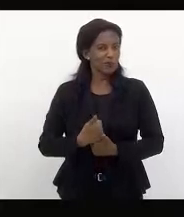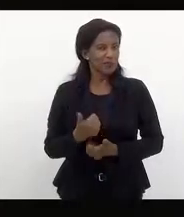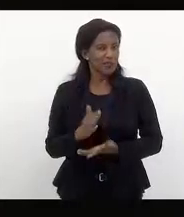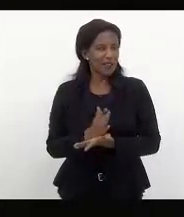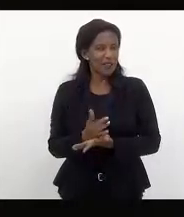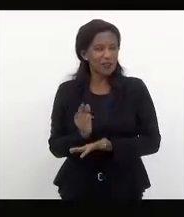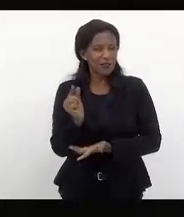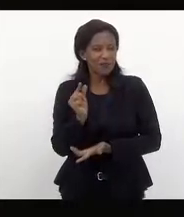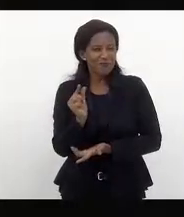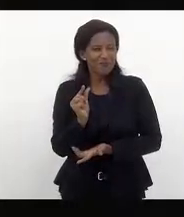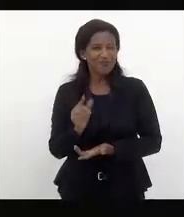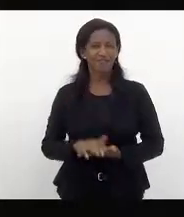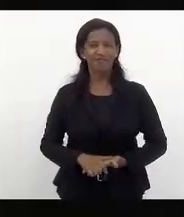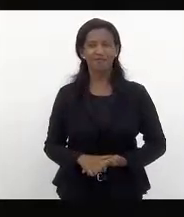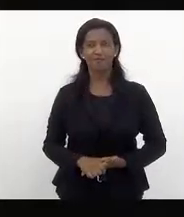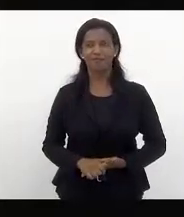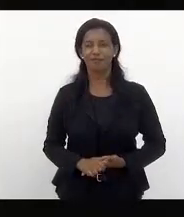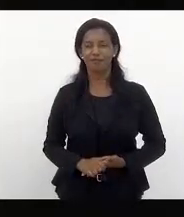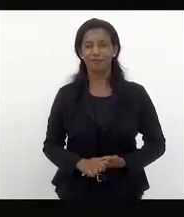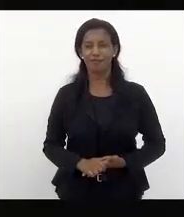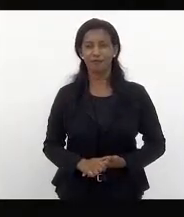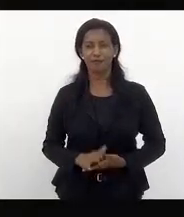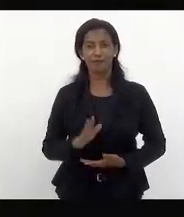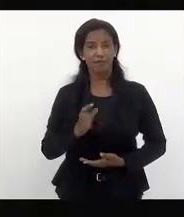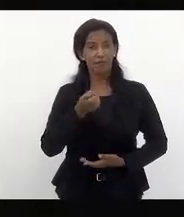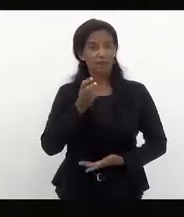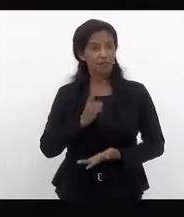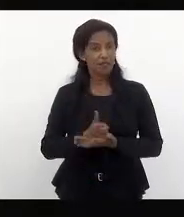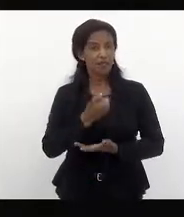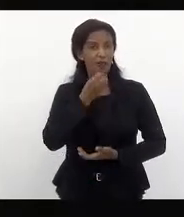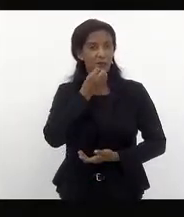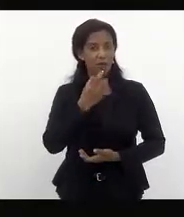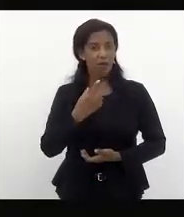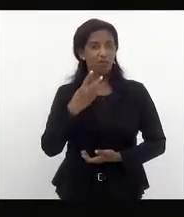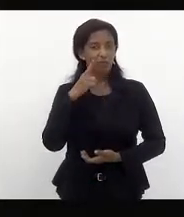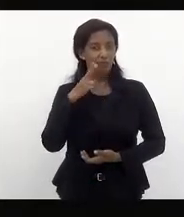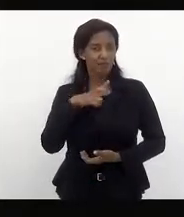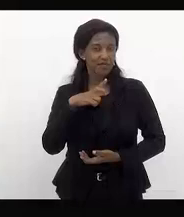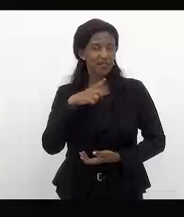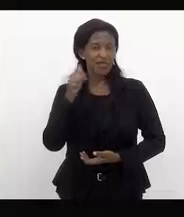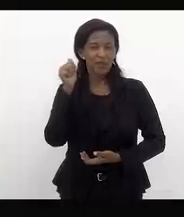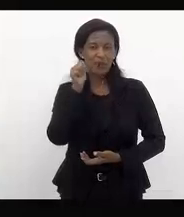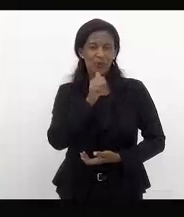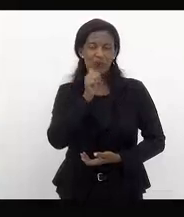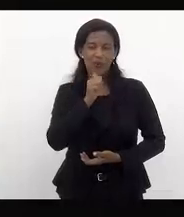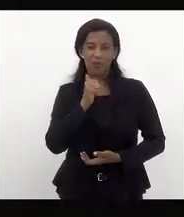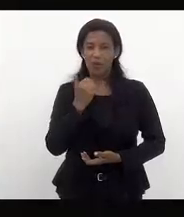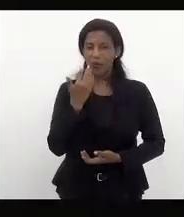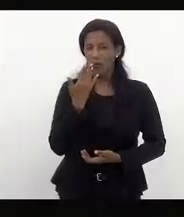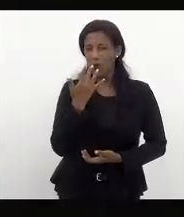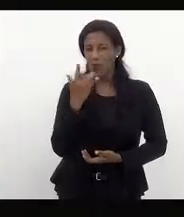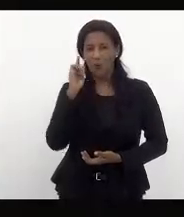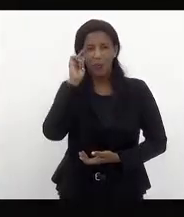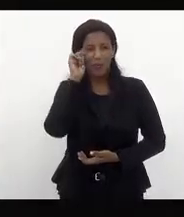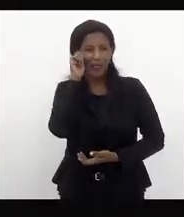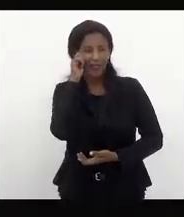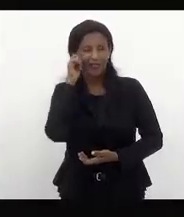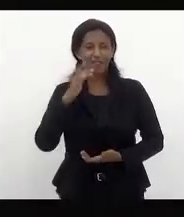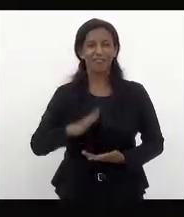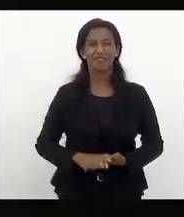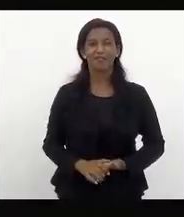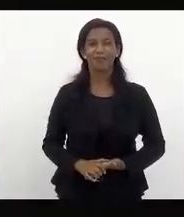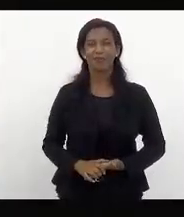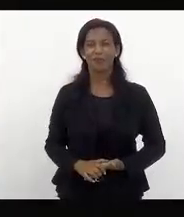alguns segundos, mas é sempre bom ter uma mulher com cores, uma mulher negra com